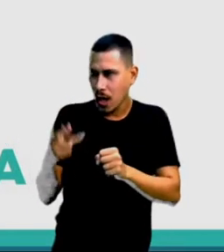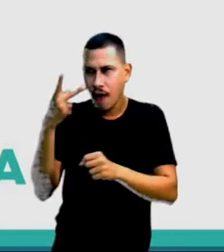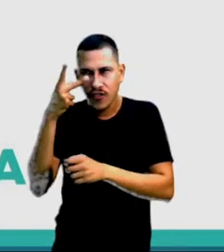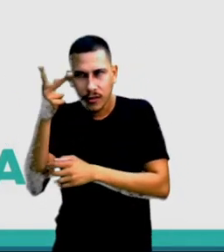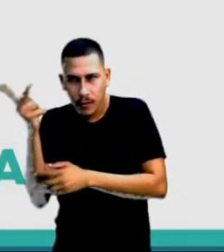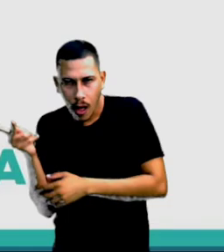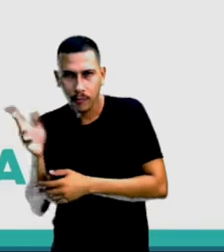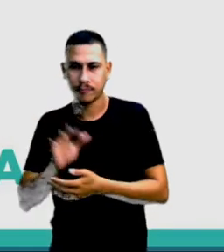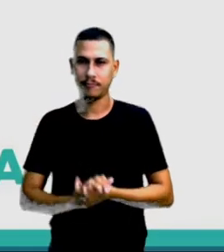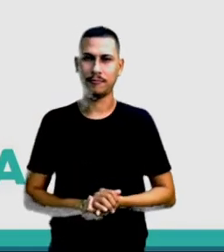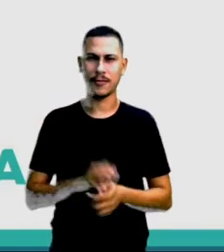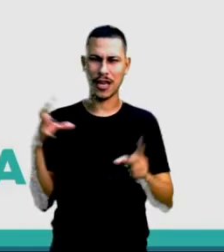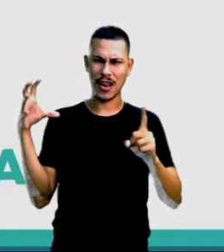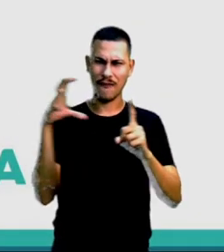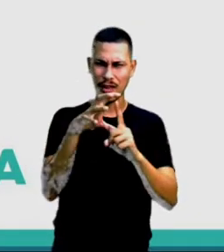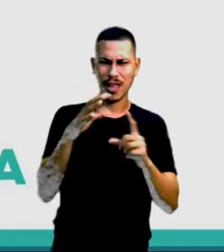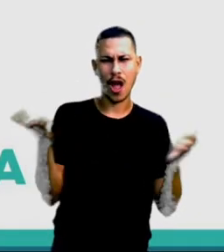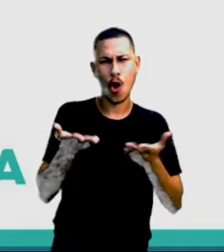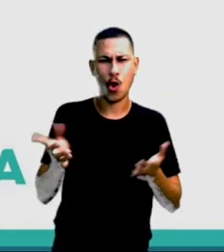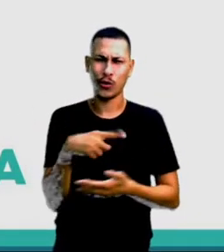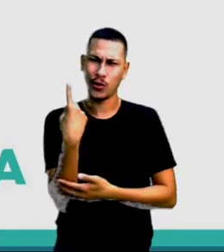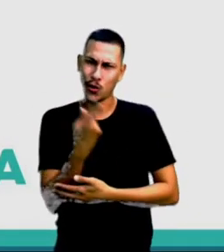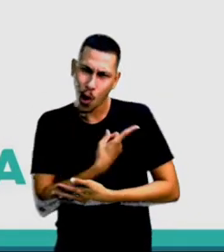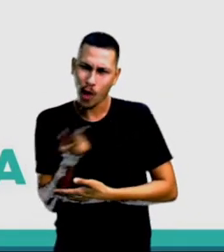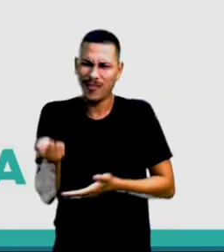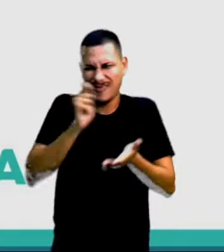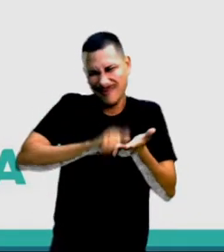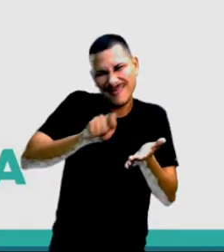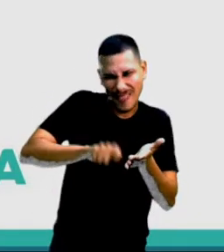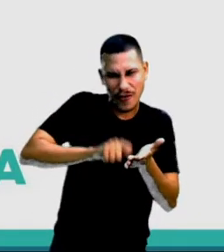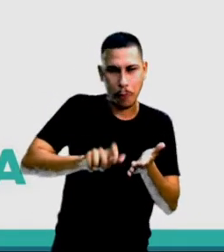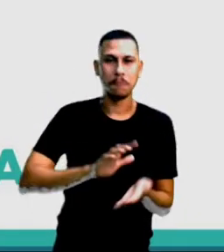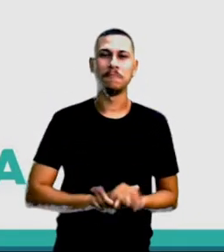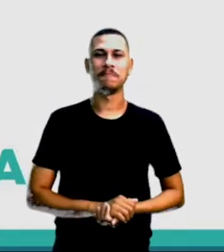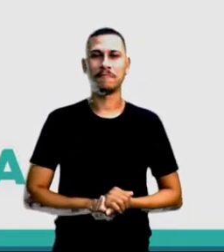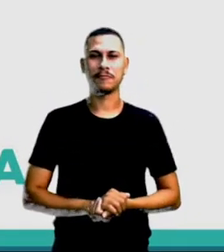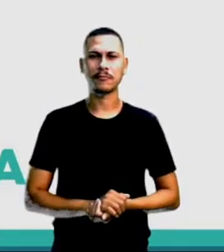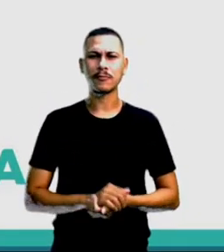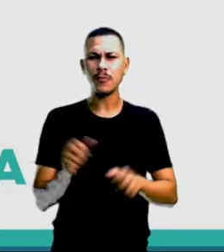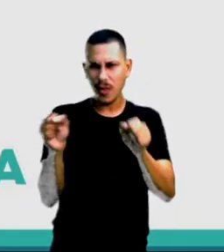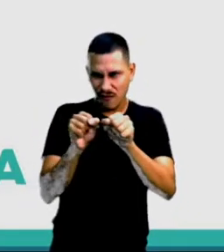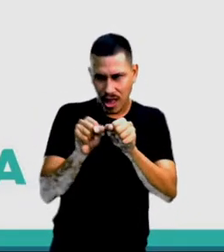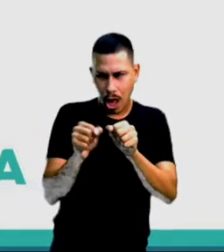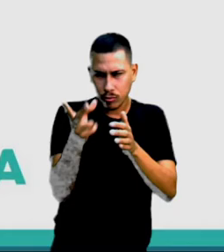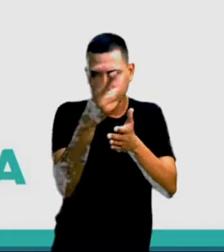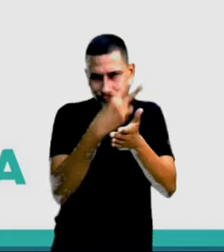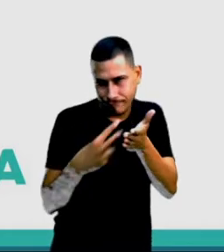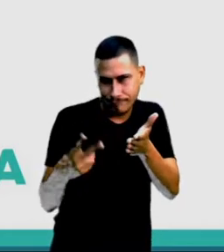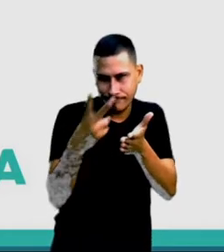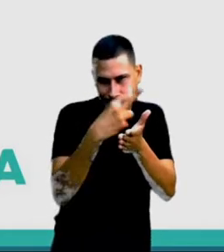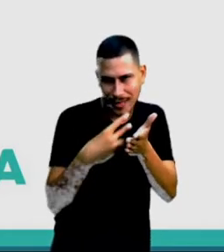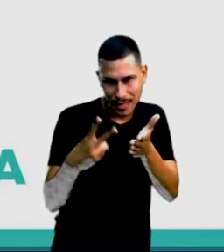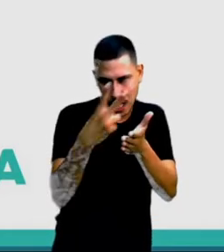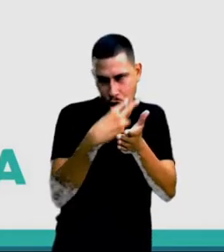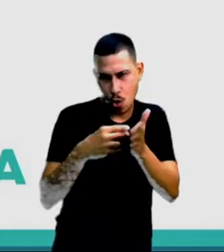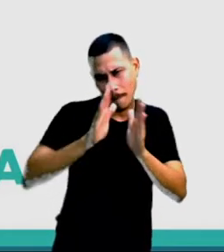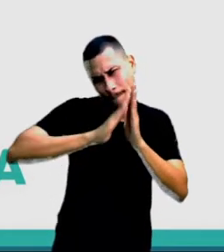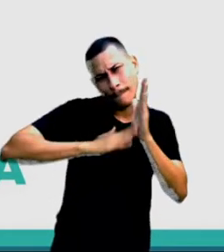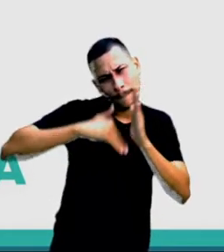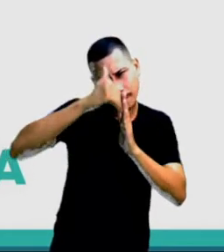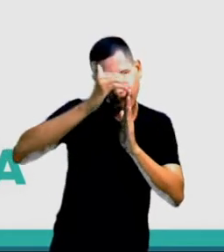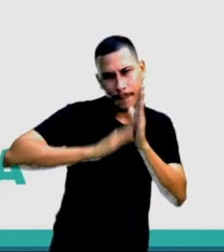Aqui estão as referências. E agora nós temos a nossa atividade. Faça um desenho e